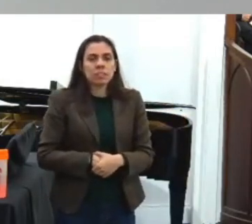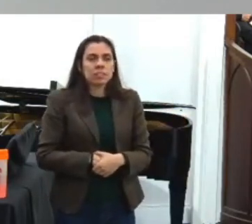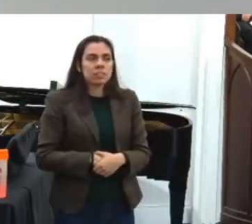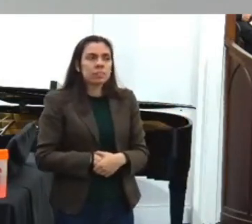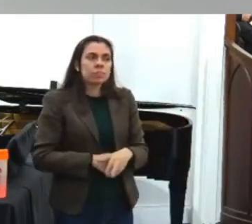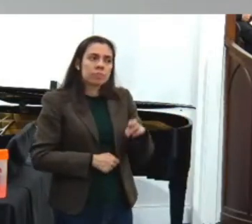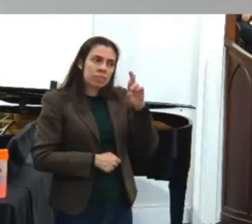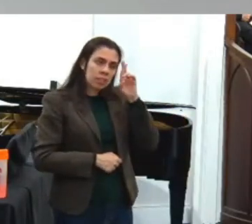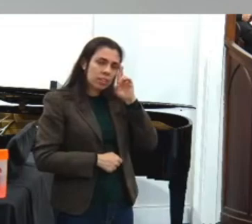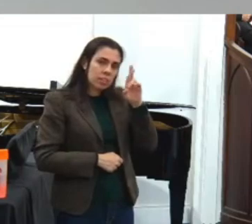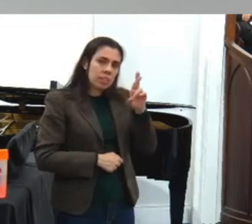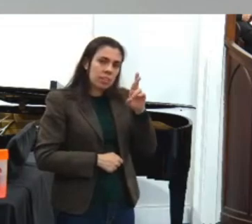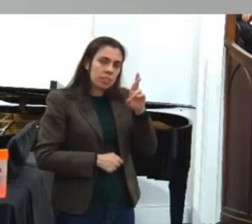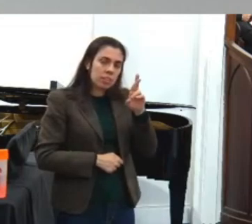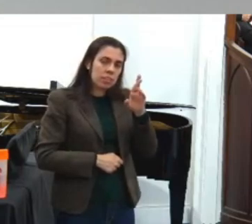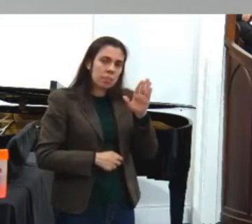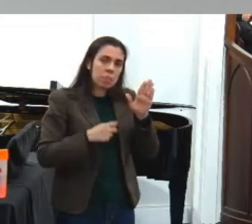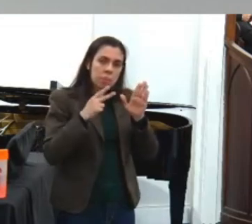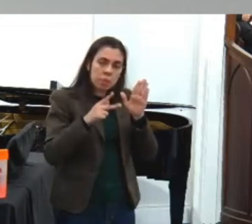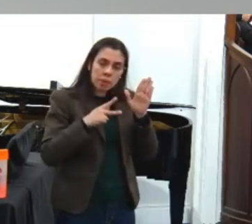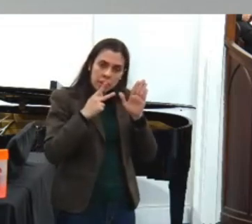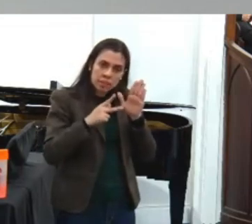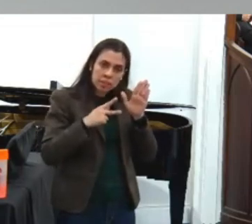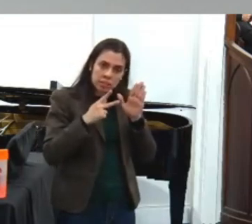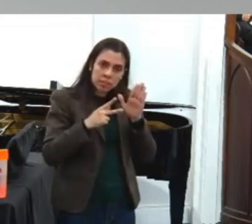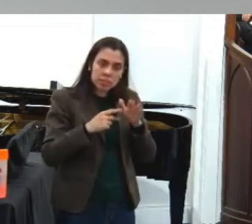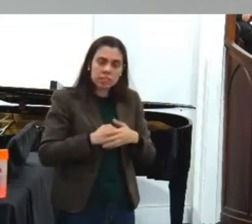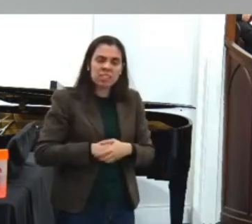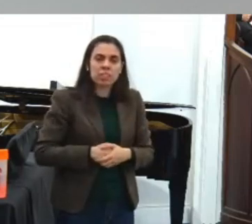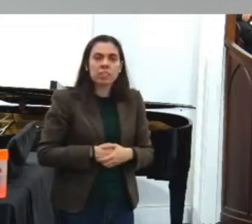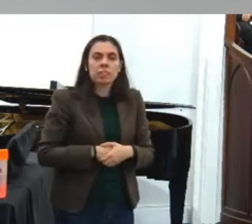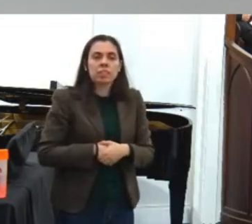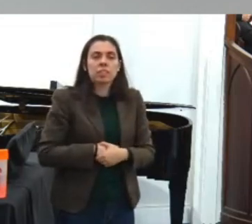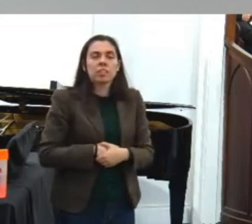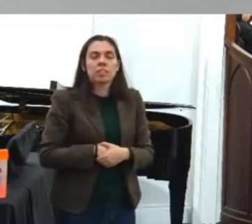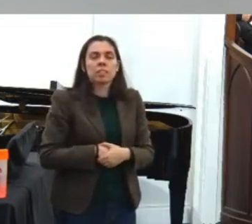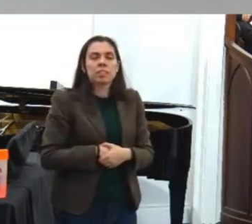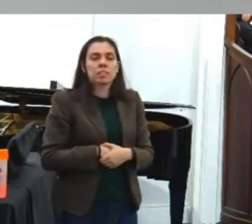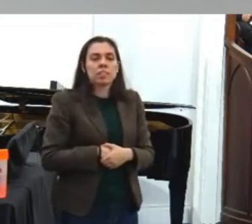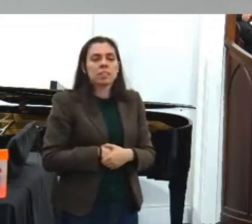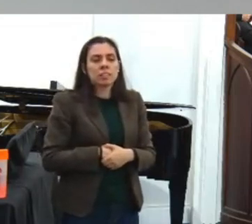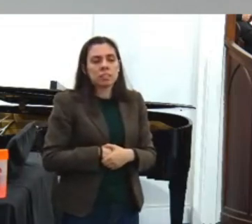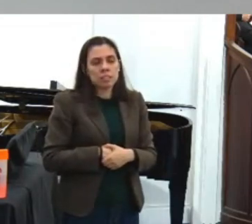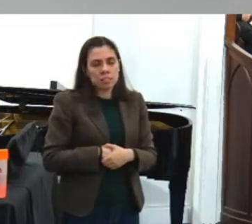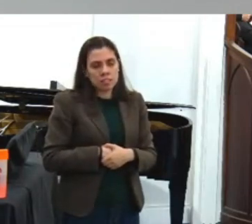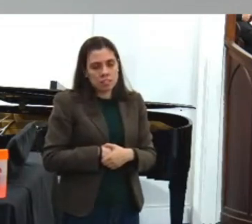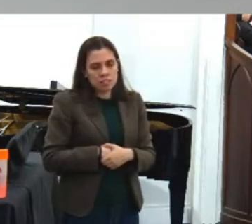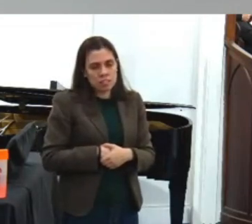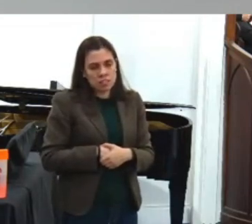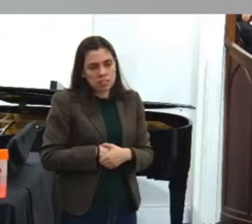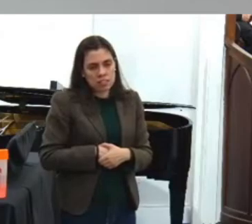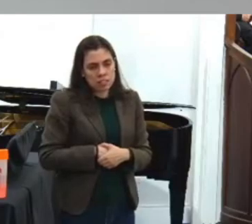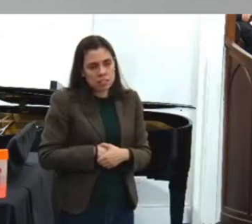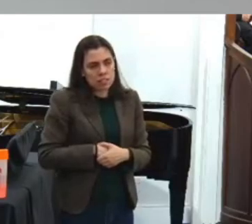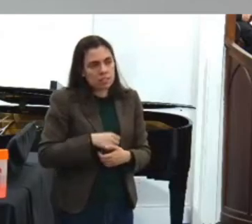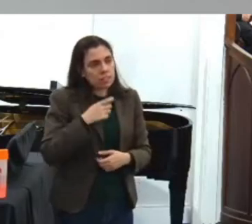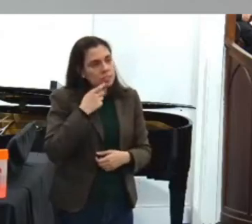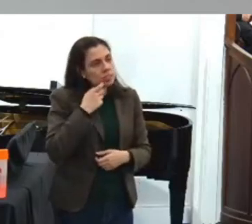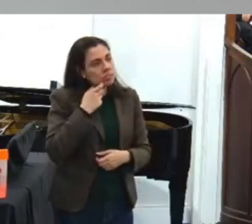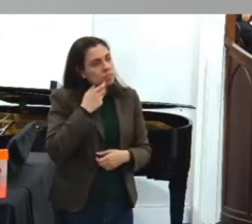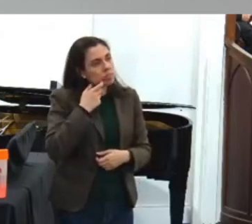O Senhor promete algo no texto que nós acabamos de ler. Ao